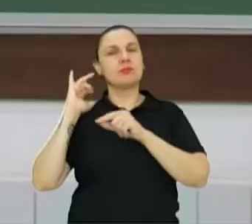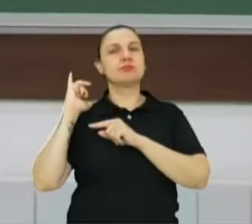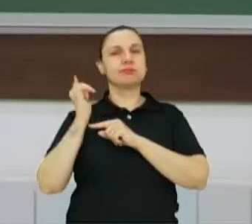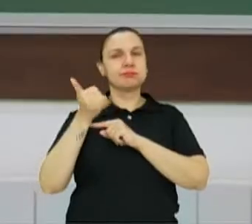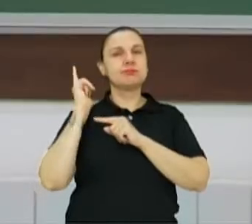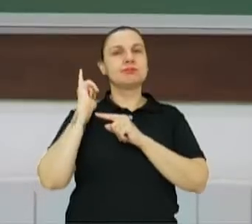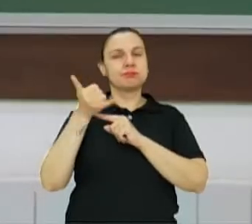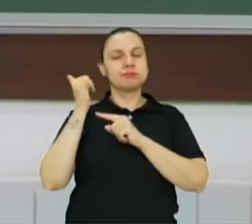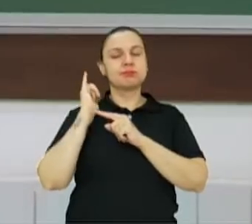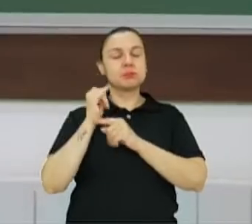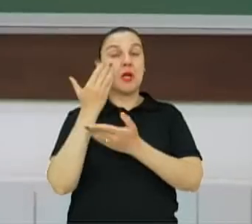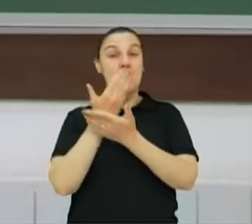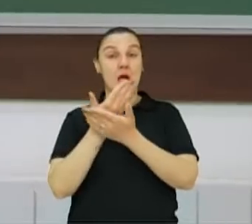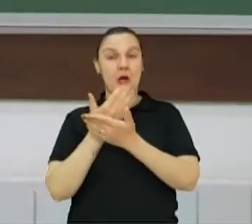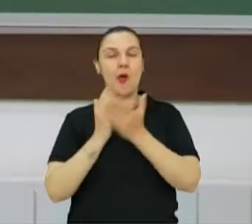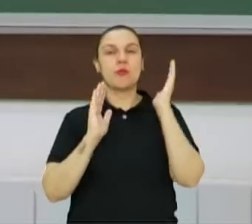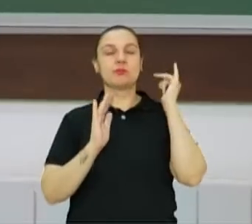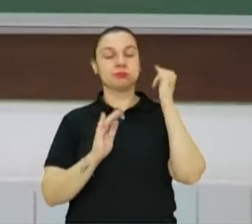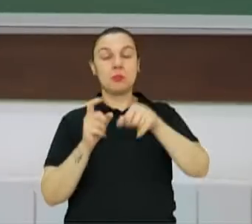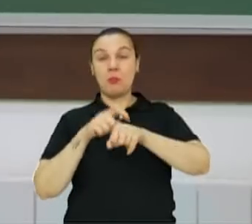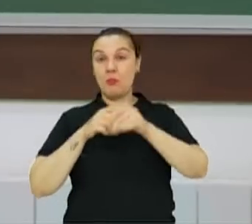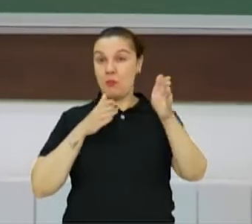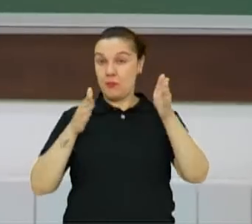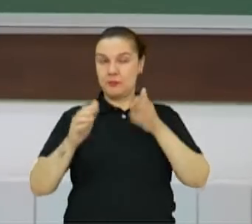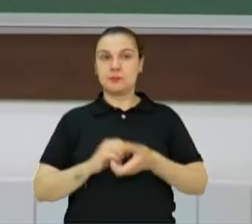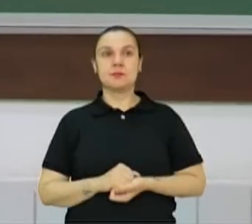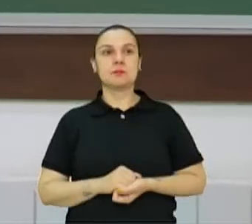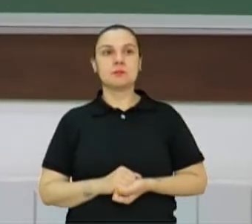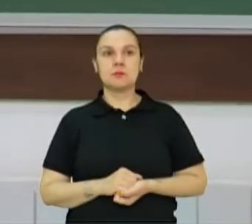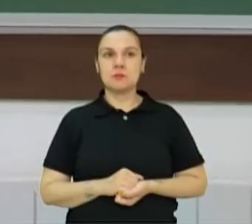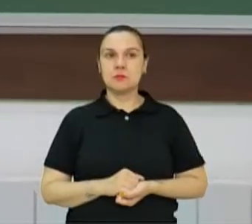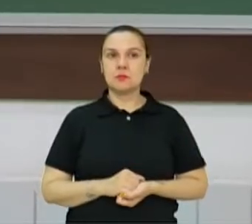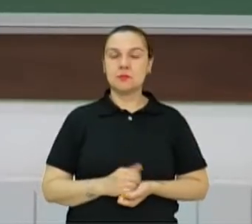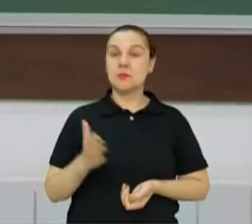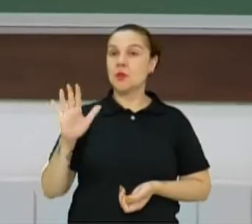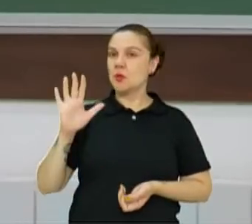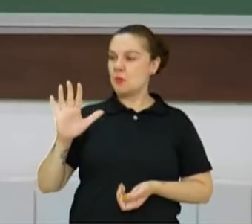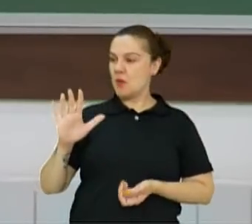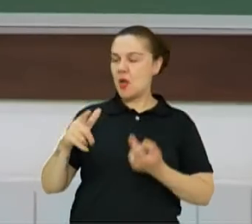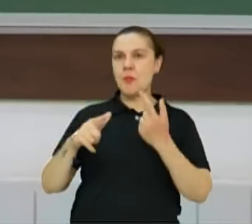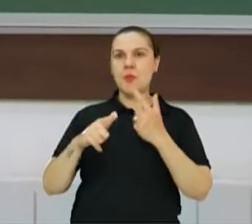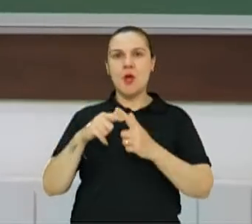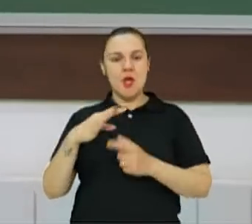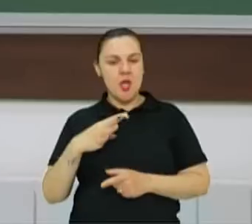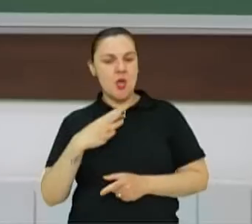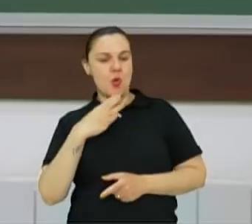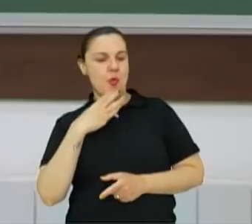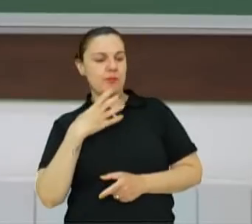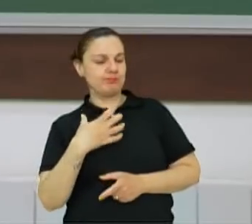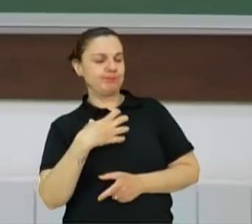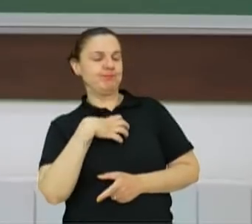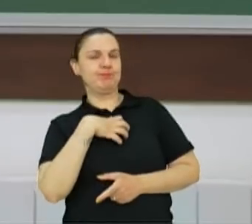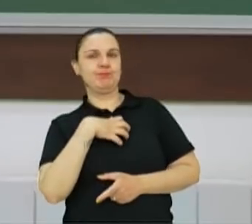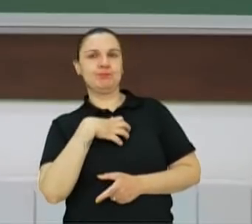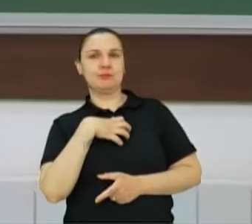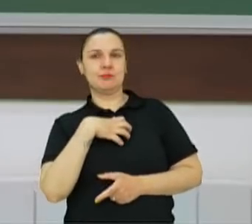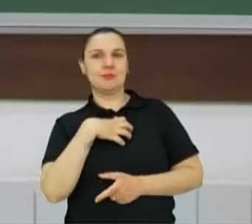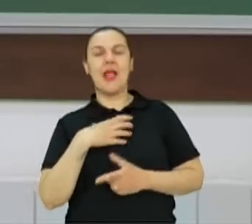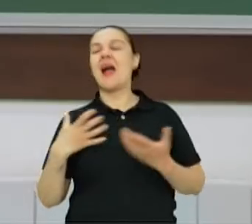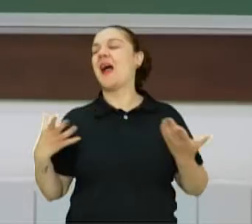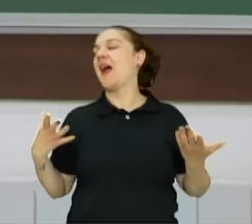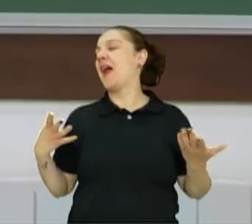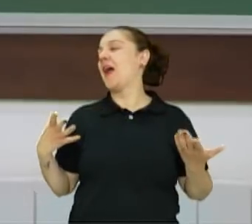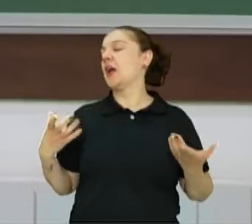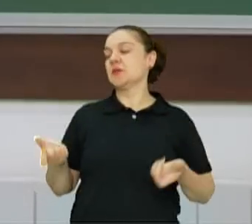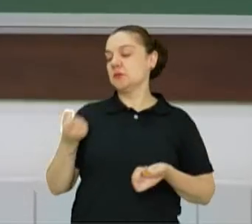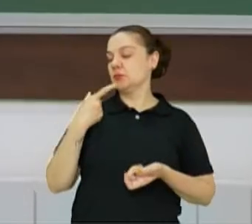isso em outras aulas, em outros momentos, não é, né, porque a gente conhece um pouquinho que a gente vai